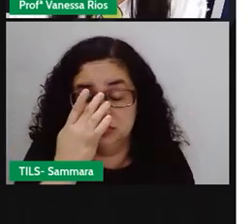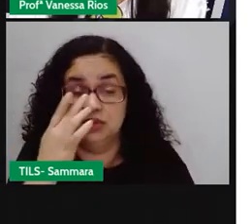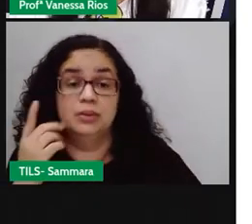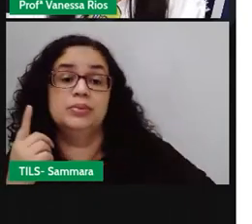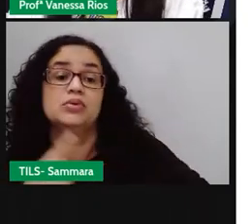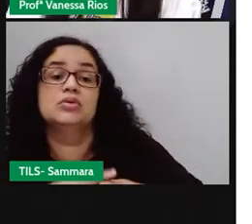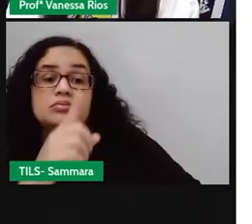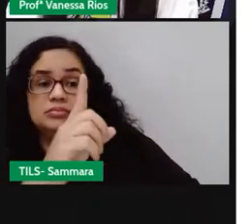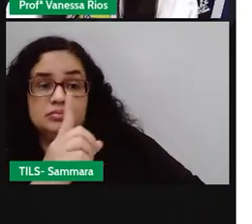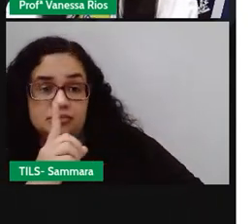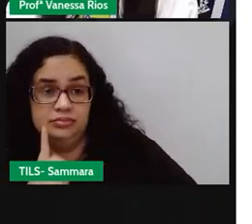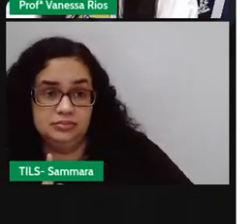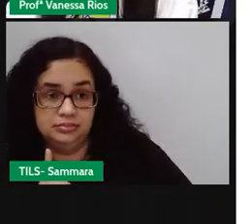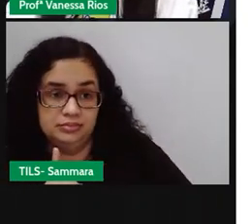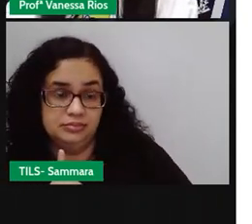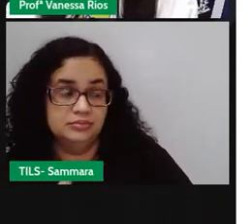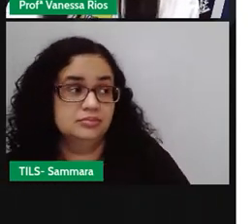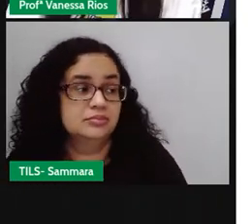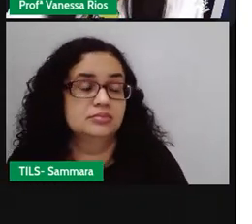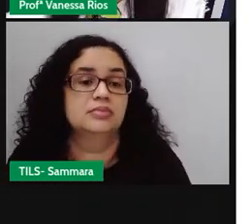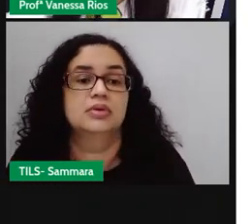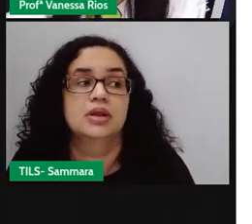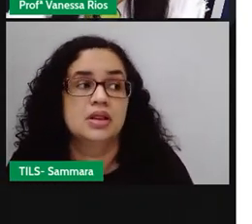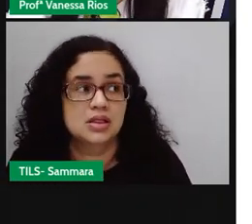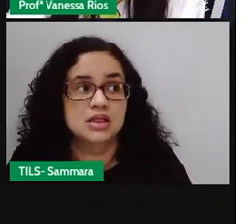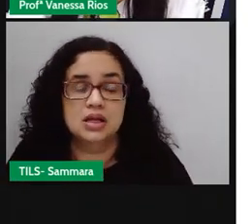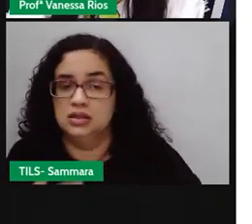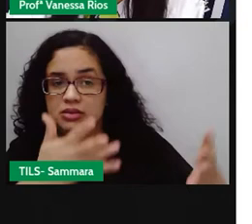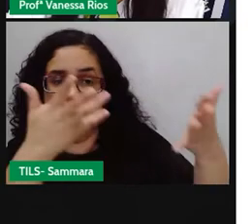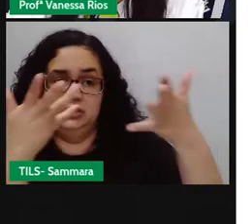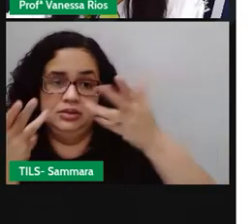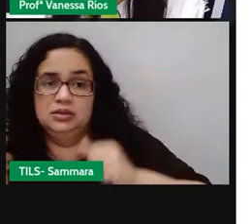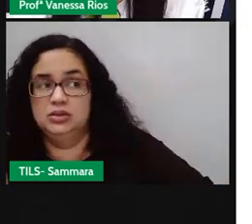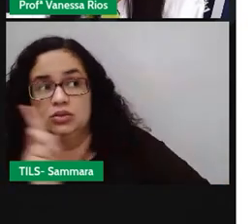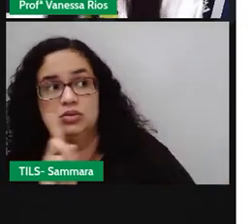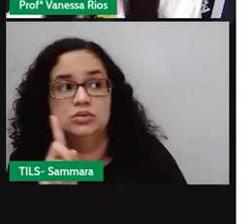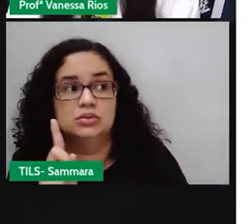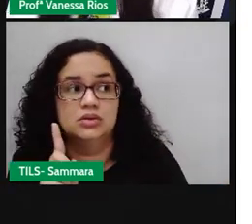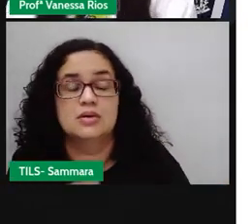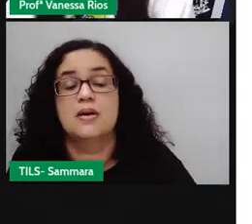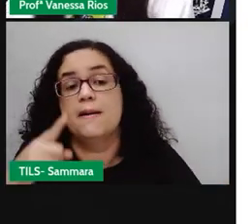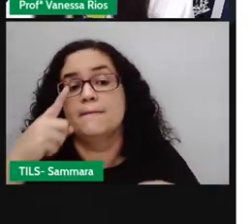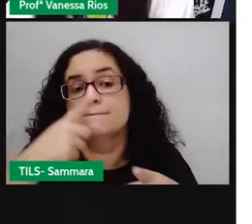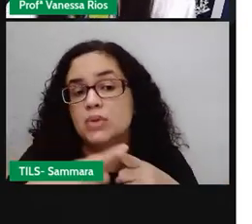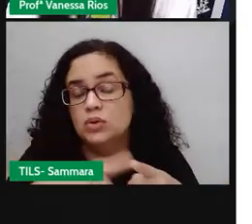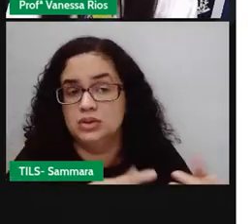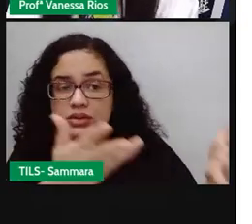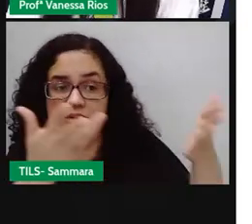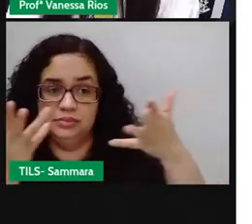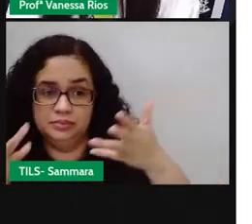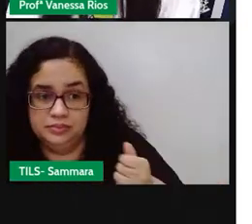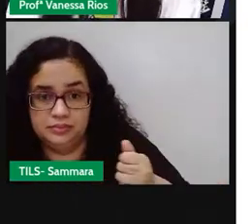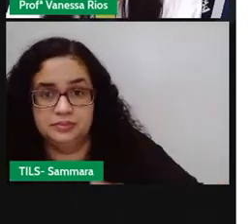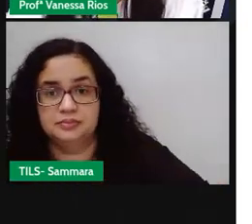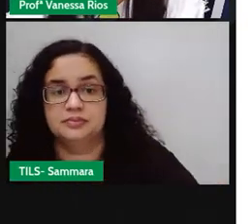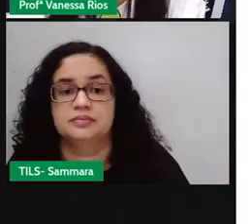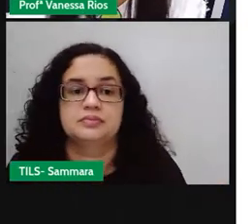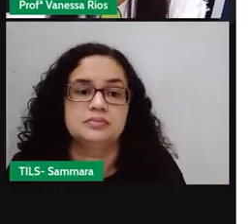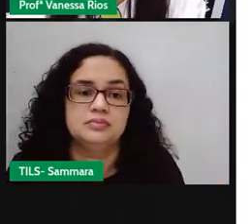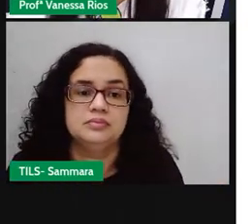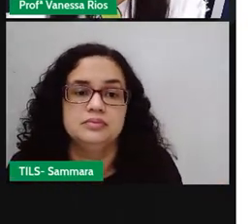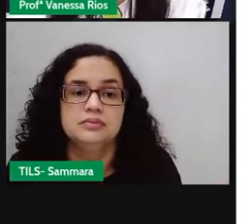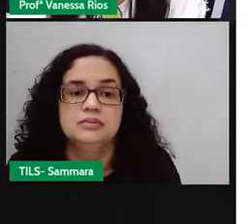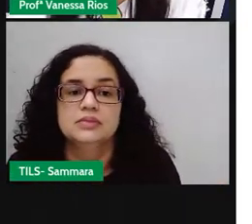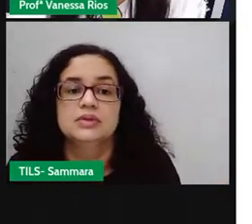Por que que ele não veio? Ele não quis ir. E por que ele não quis ir, né? O que